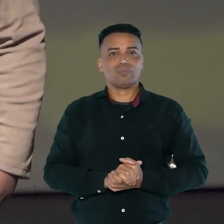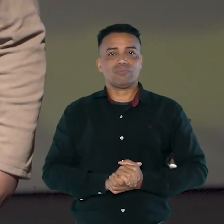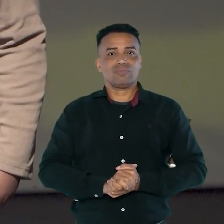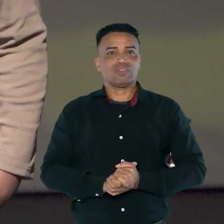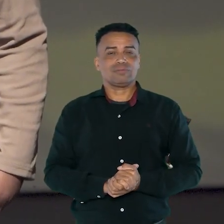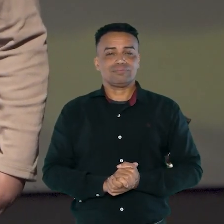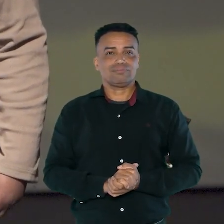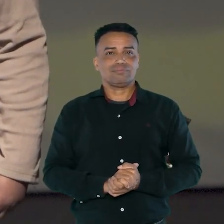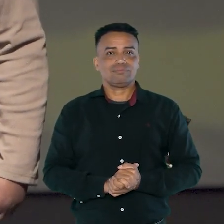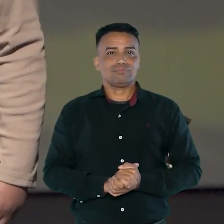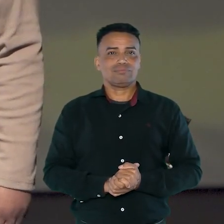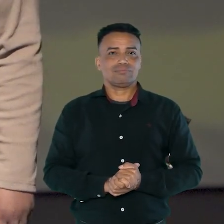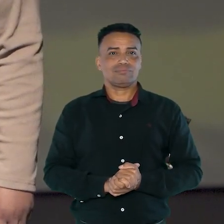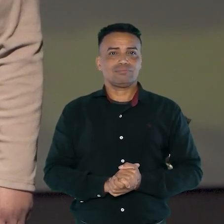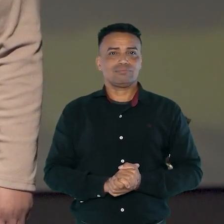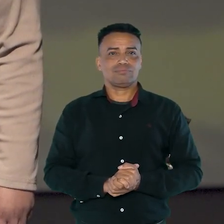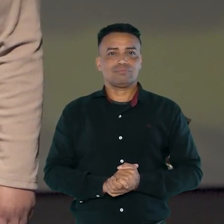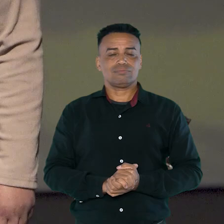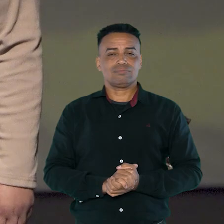Mera luz